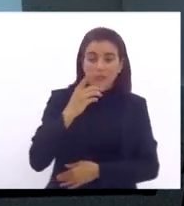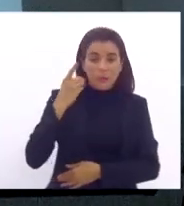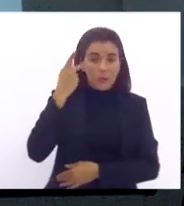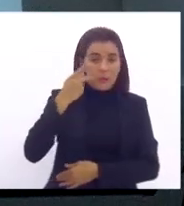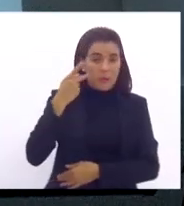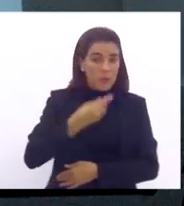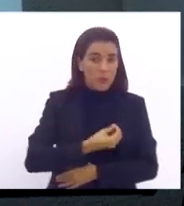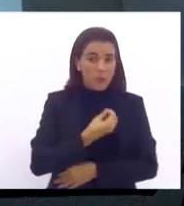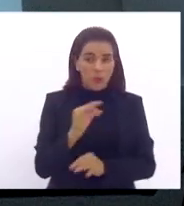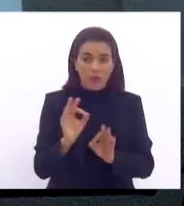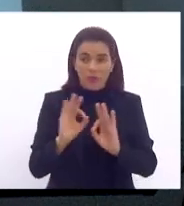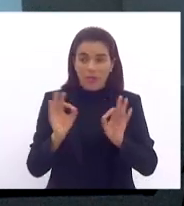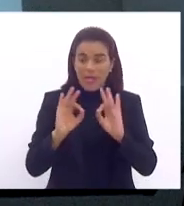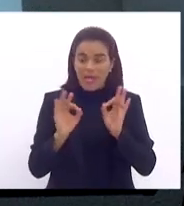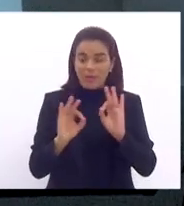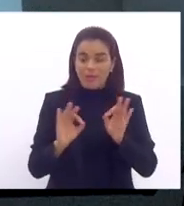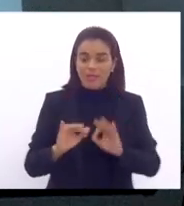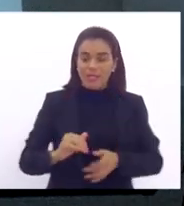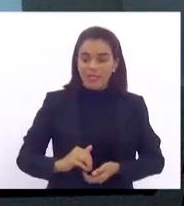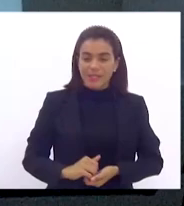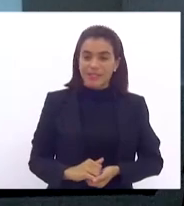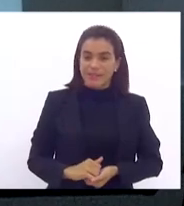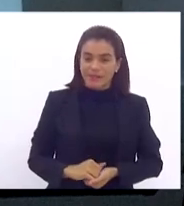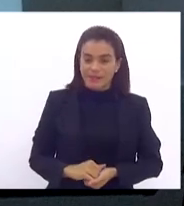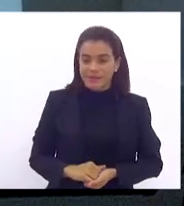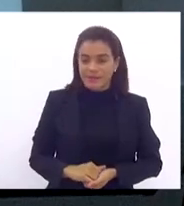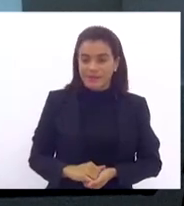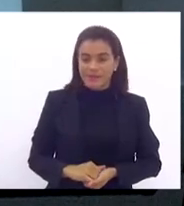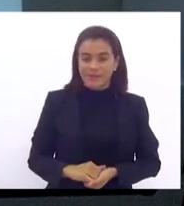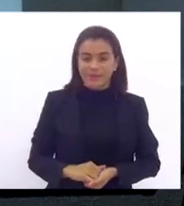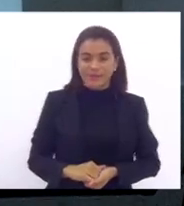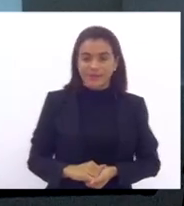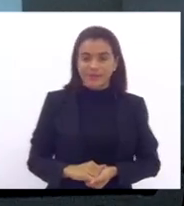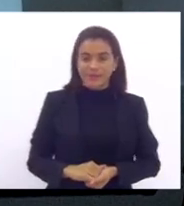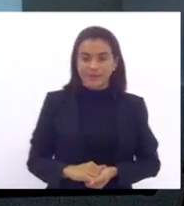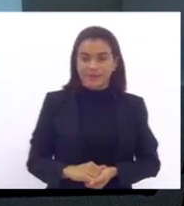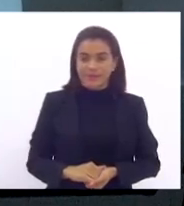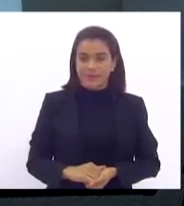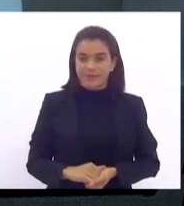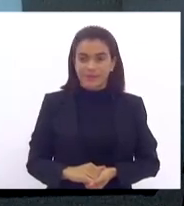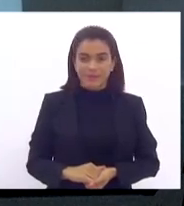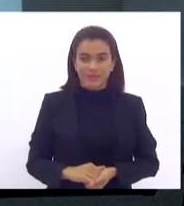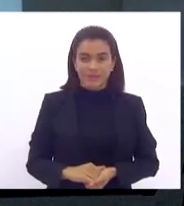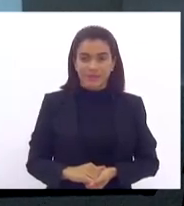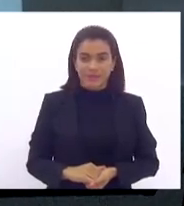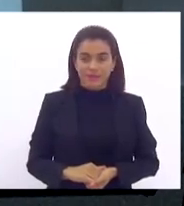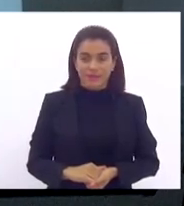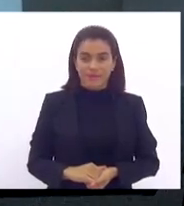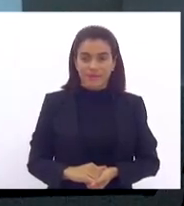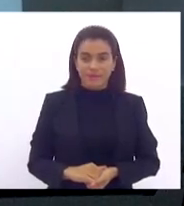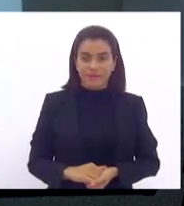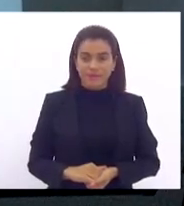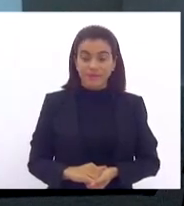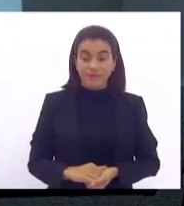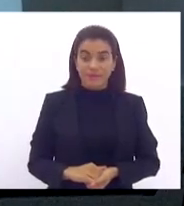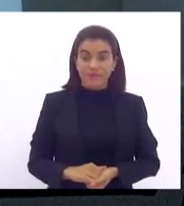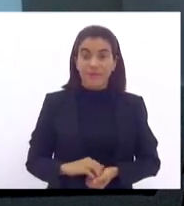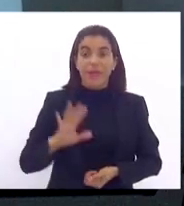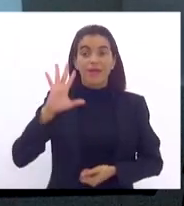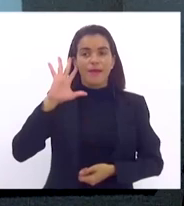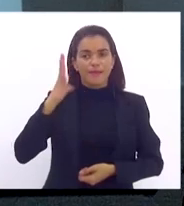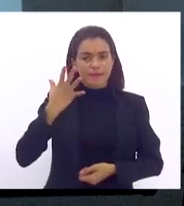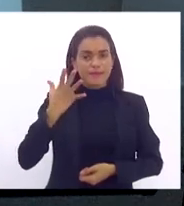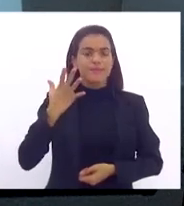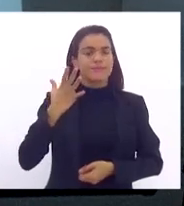está ele não não existe no mundo virtual ninguém sabe o que ele fala depois a decisão